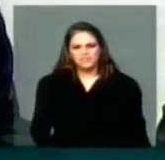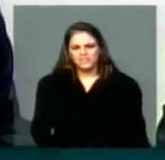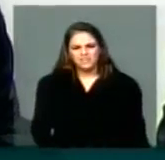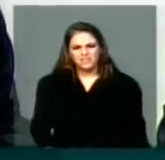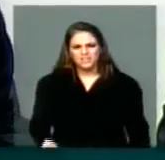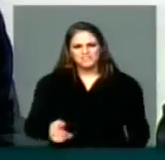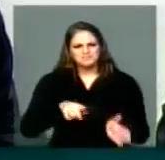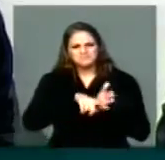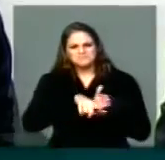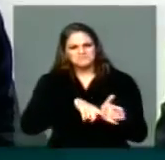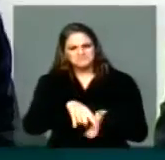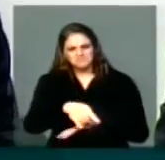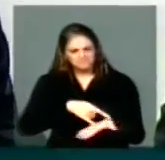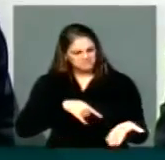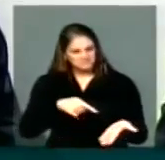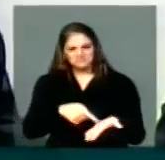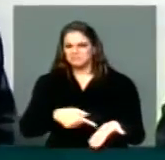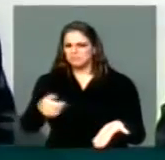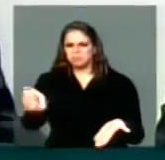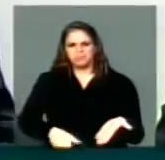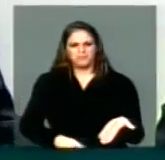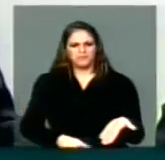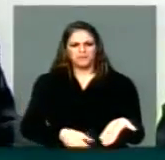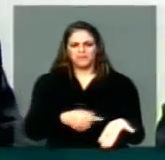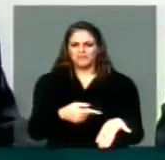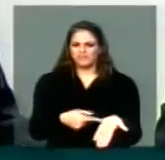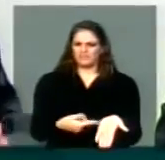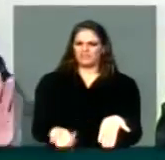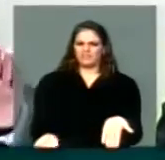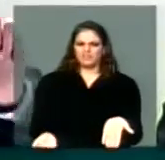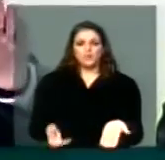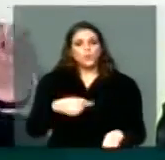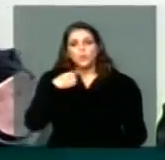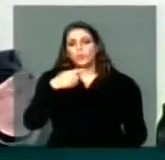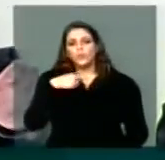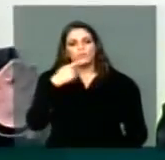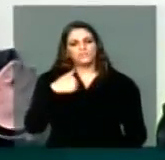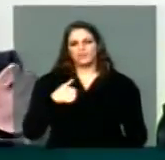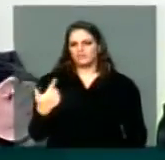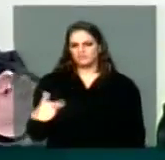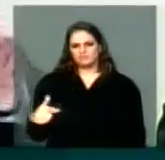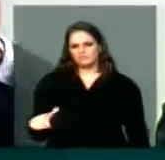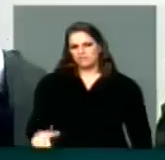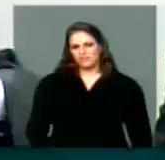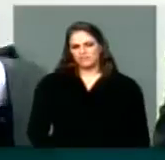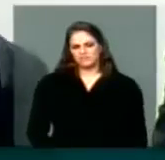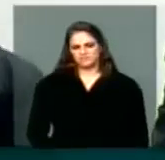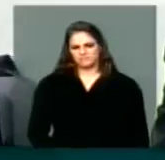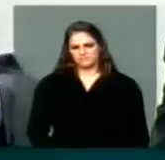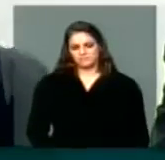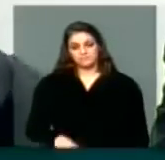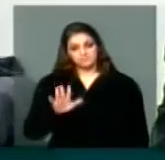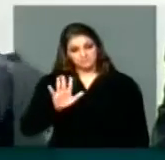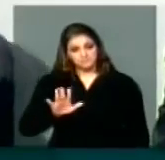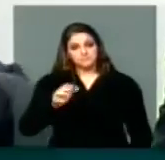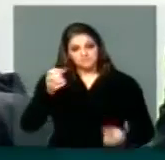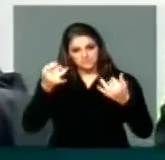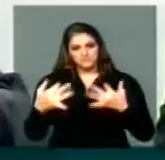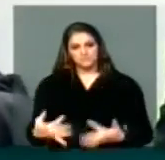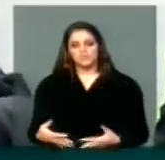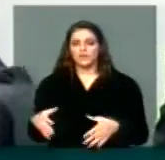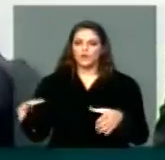de colocação da petição que a gente não tem mínima dúvida, porque, ressalvo bem, a parte referente ao